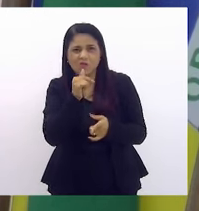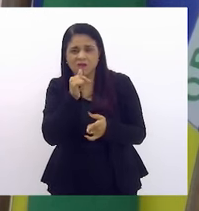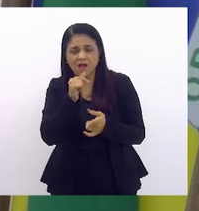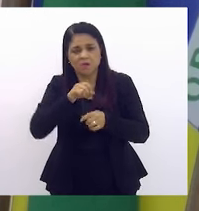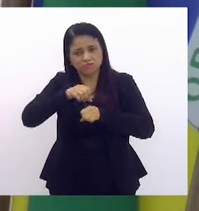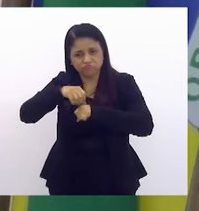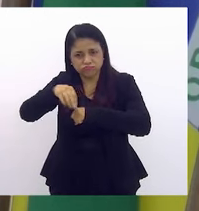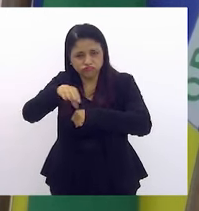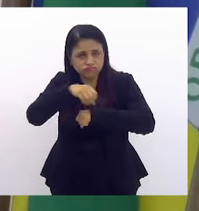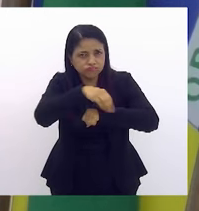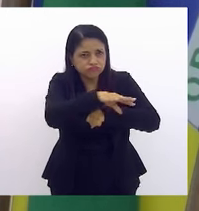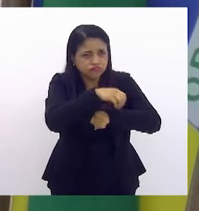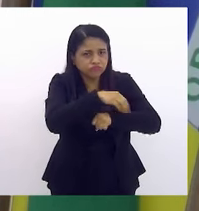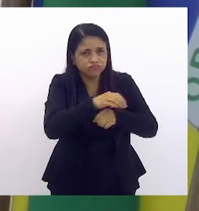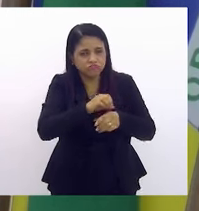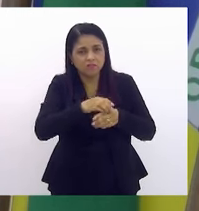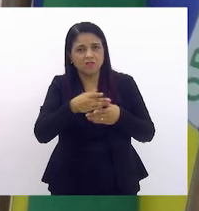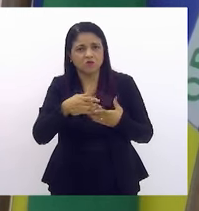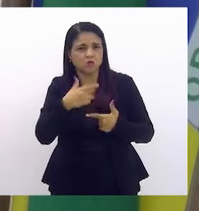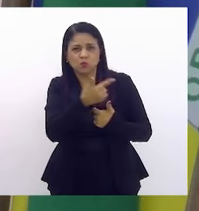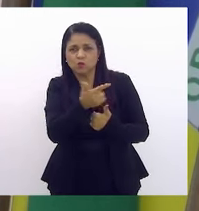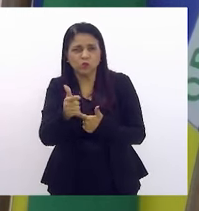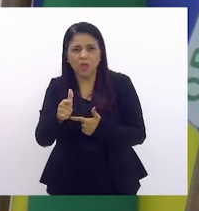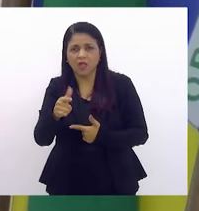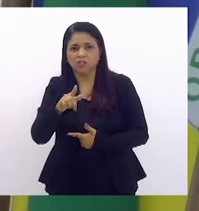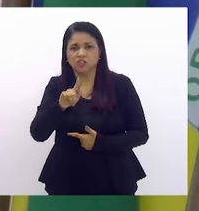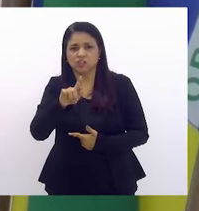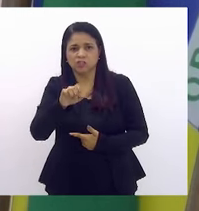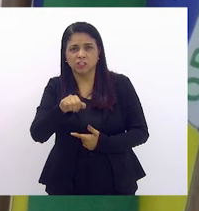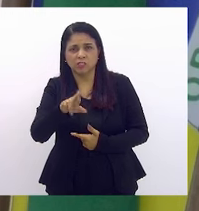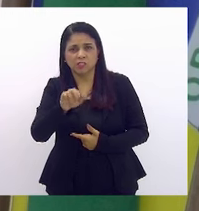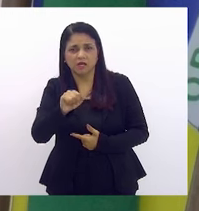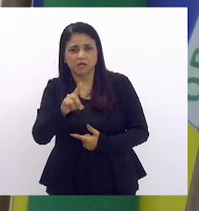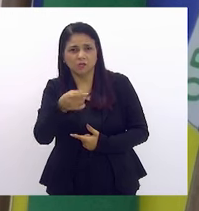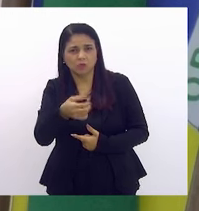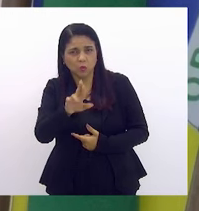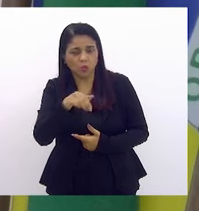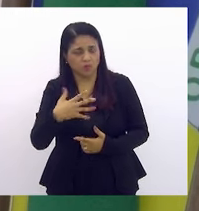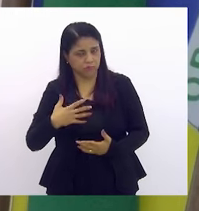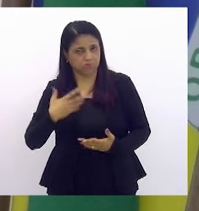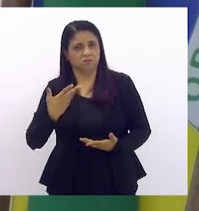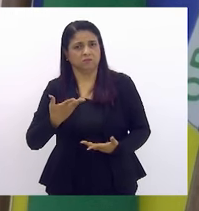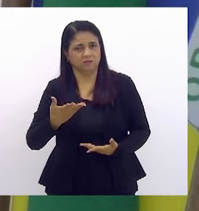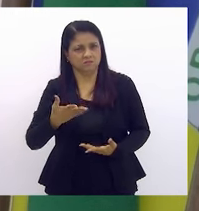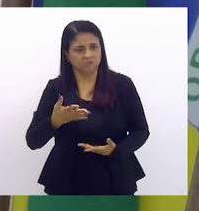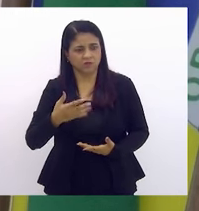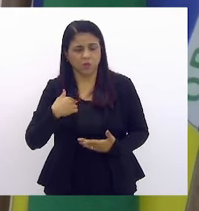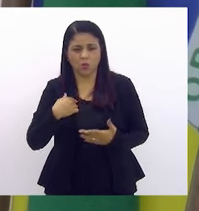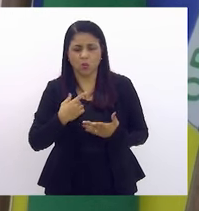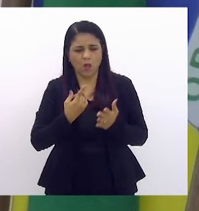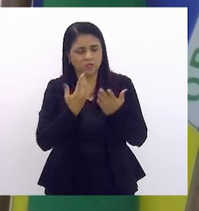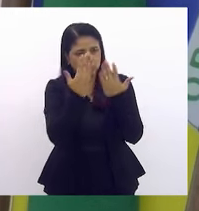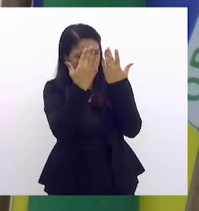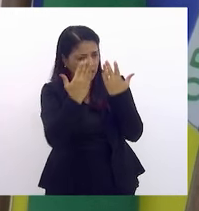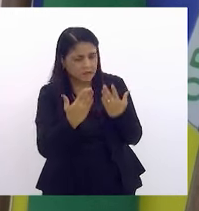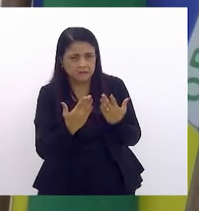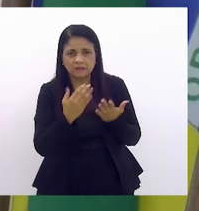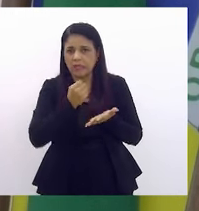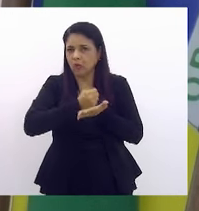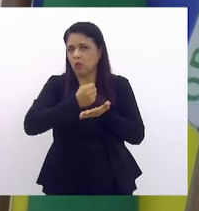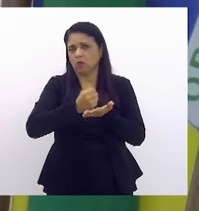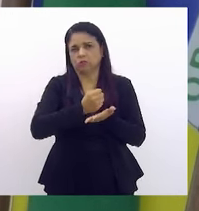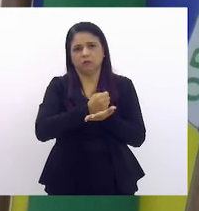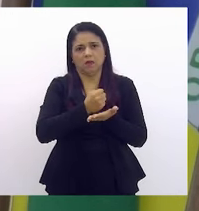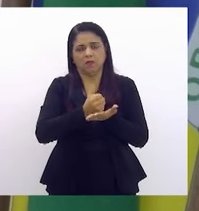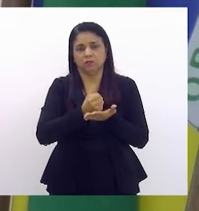distribuição, não tenham geradores. Isso também me surpreende. Ainda não analisei a fundo o contrato da Águas do Rio, mas